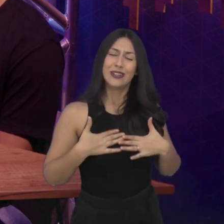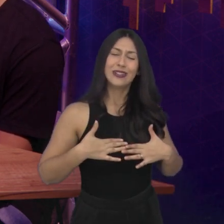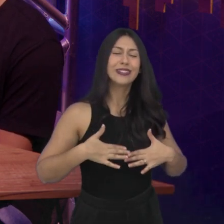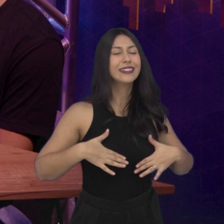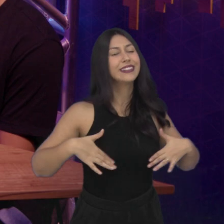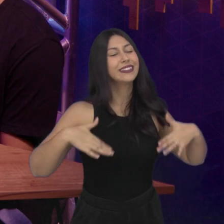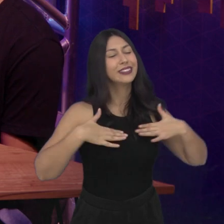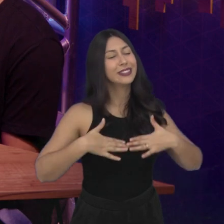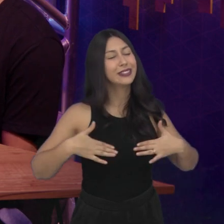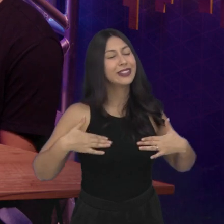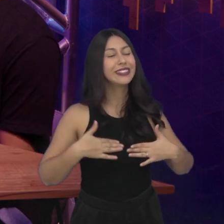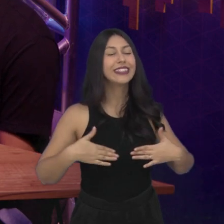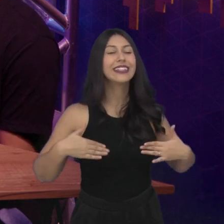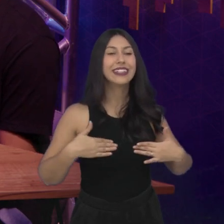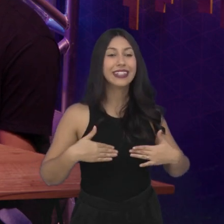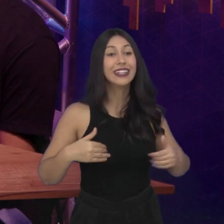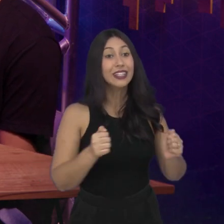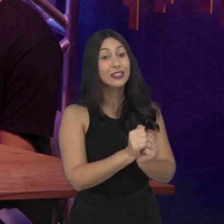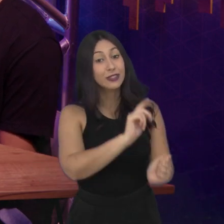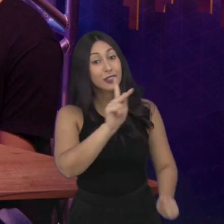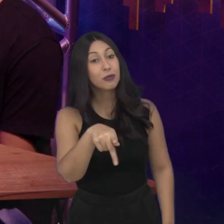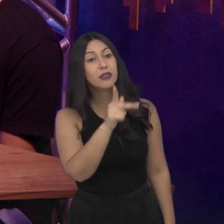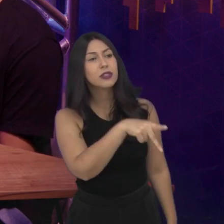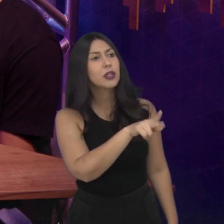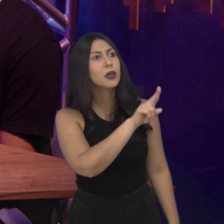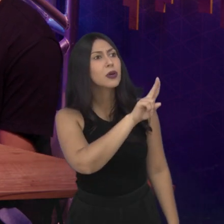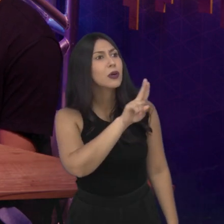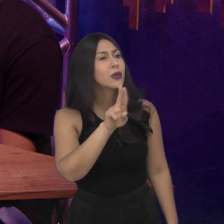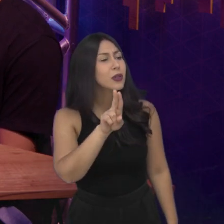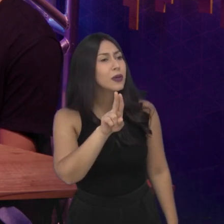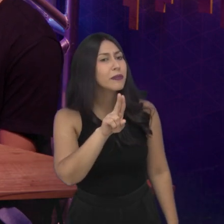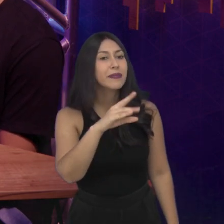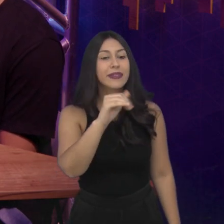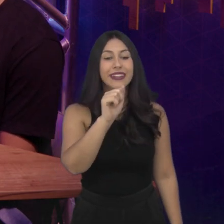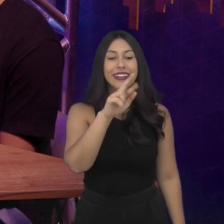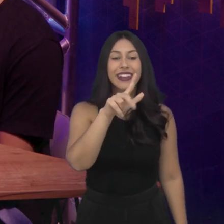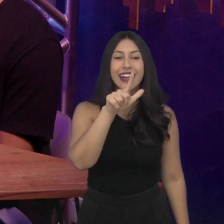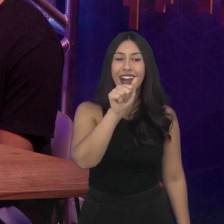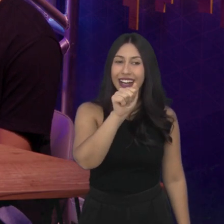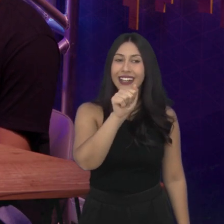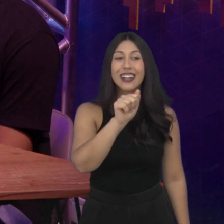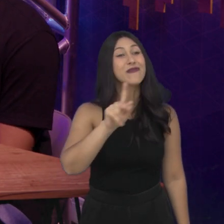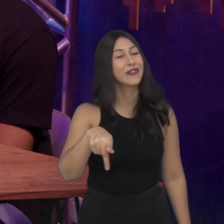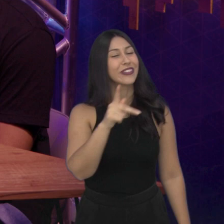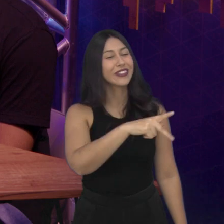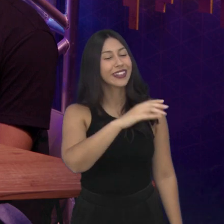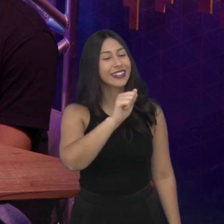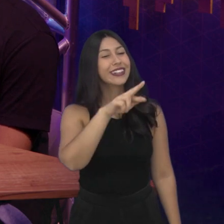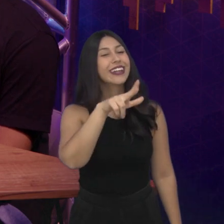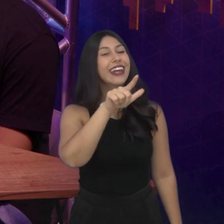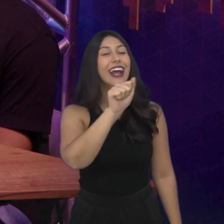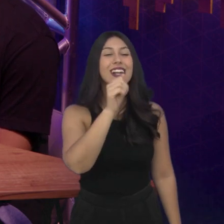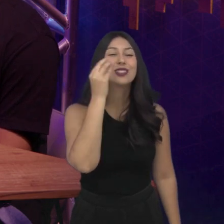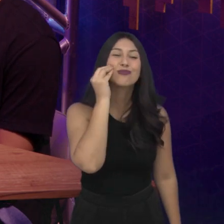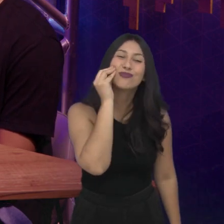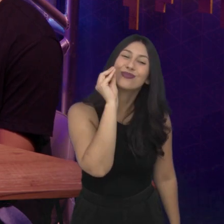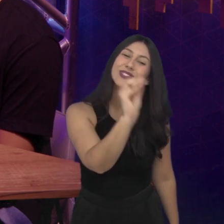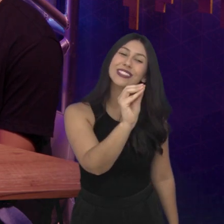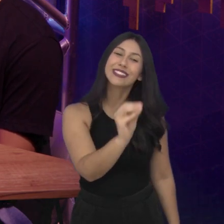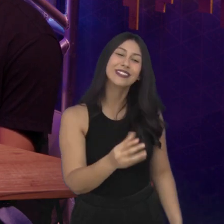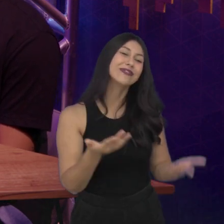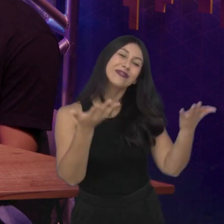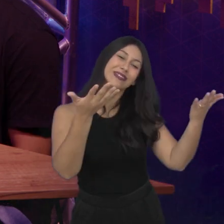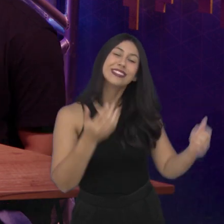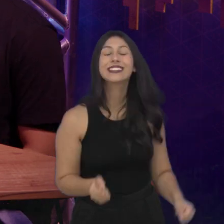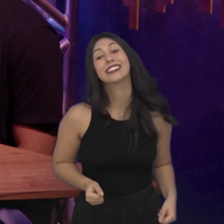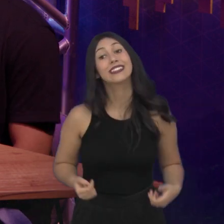leitura desse livro, junto com a professora. Professora, qual é o nome da professora mesmo? Carla. Isso, professora Carla. Um beijo, professora Carla. E é